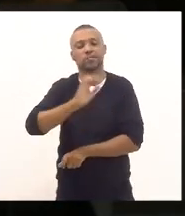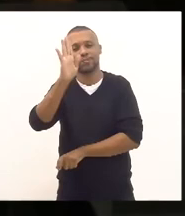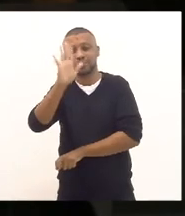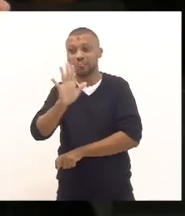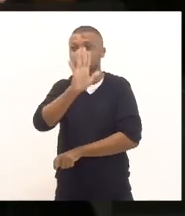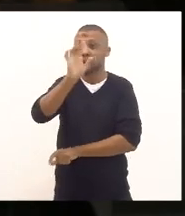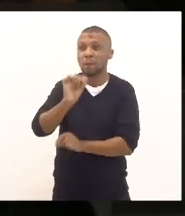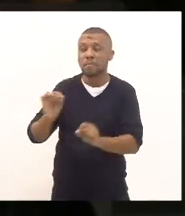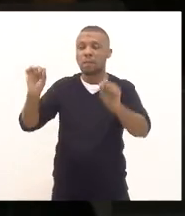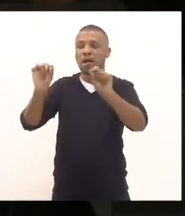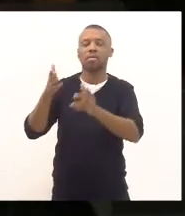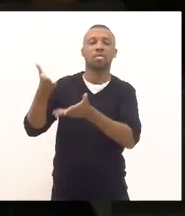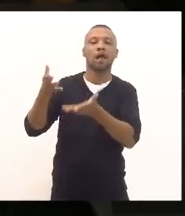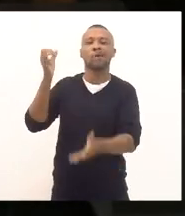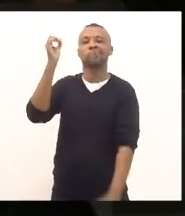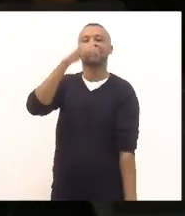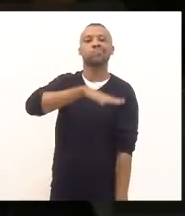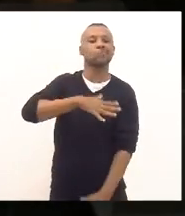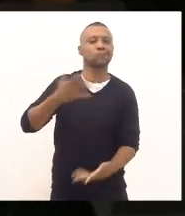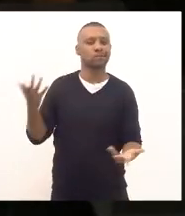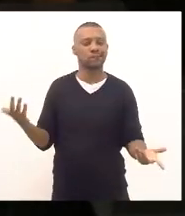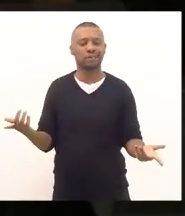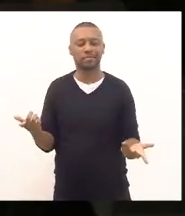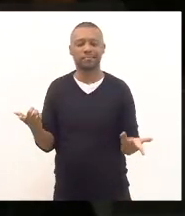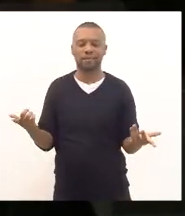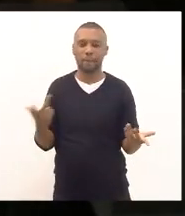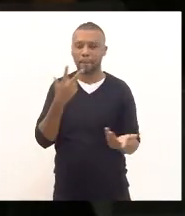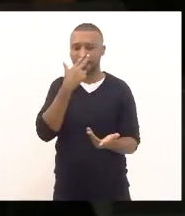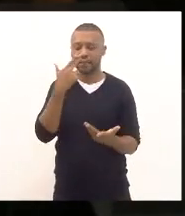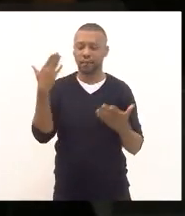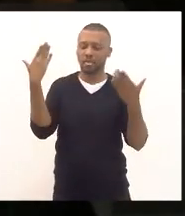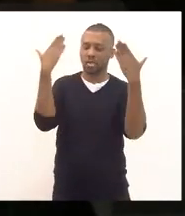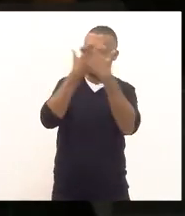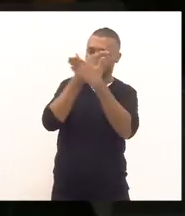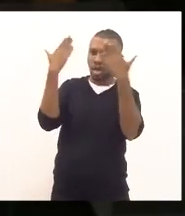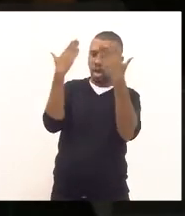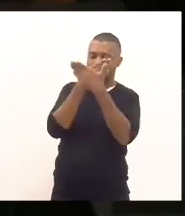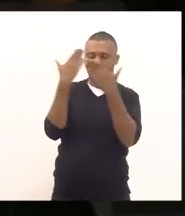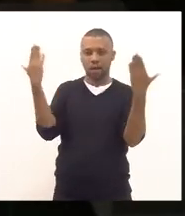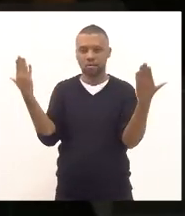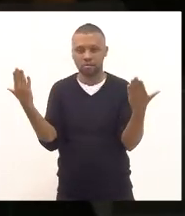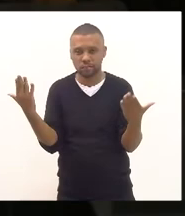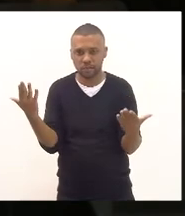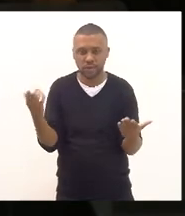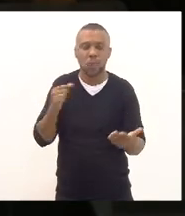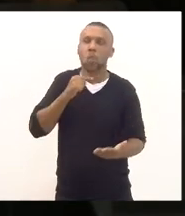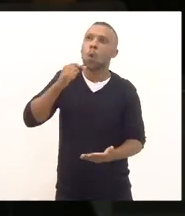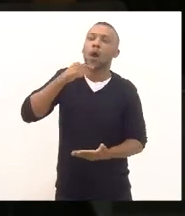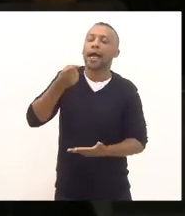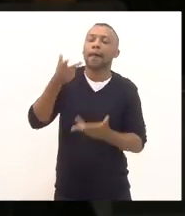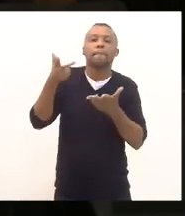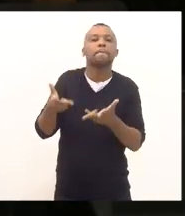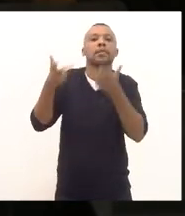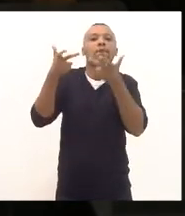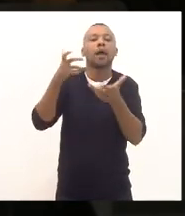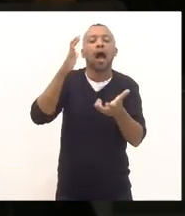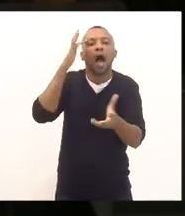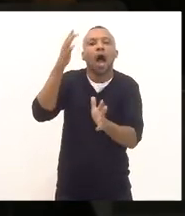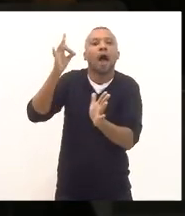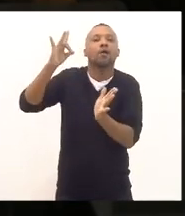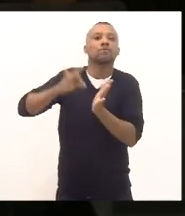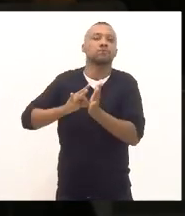fosse fossemos no mínimo cegos que não conseguimos ver a realidade